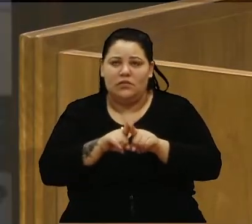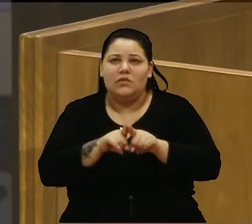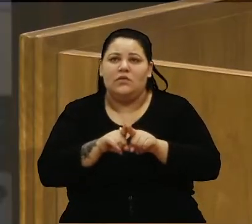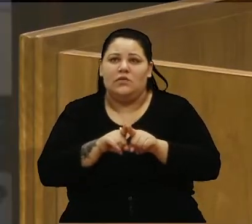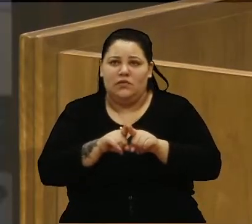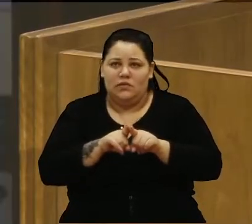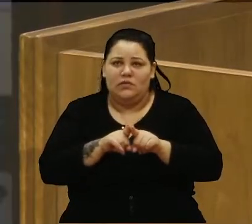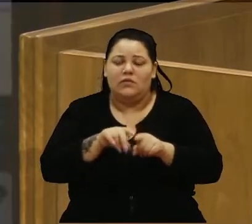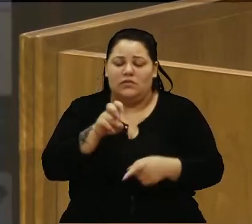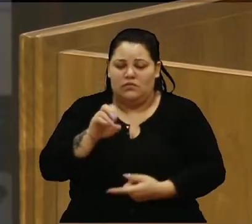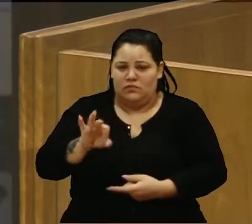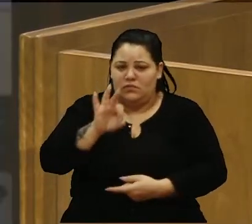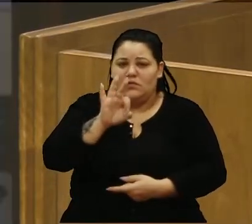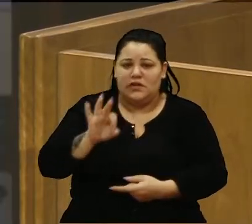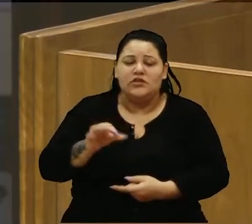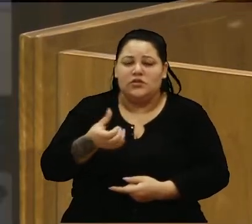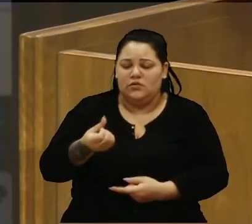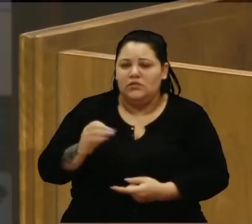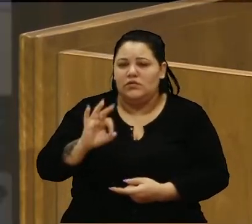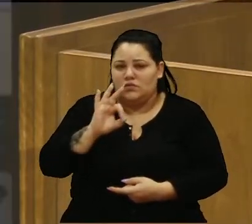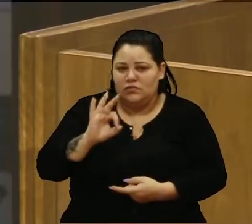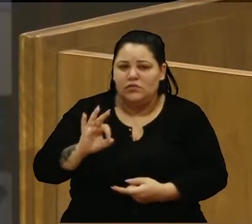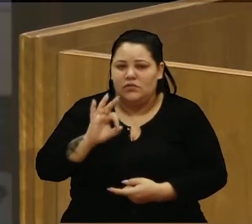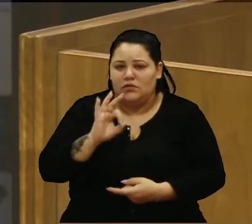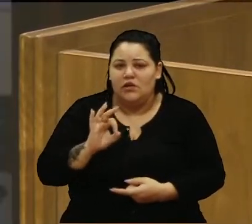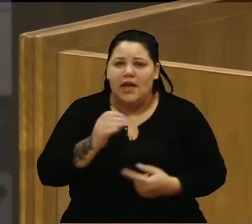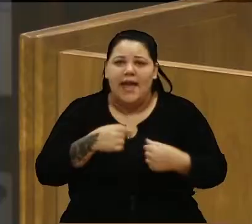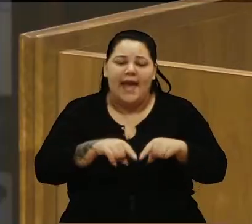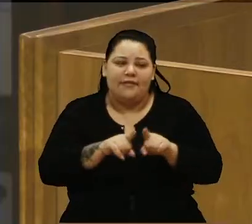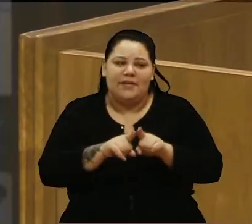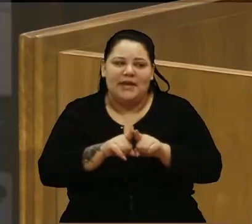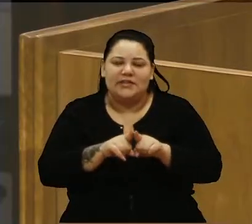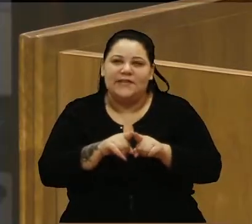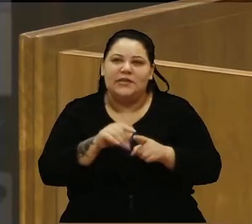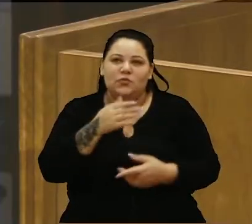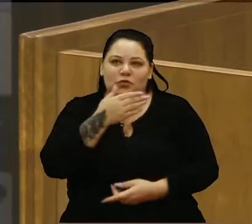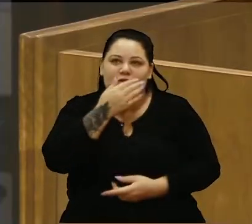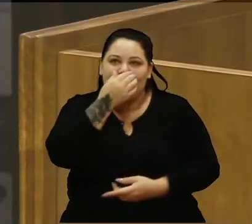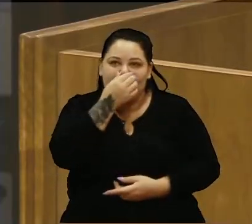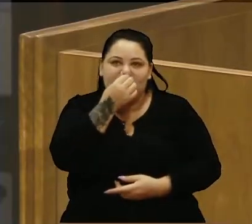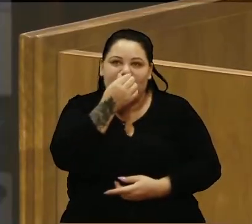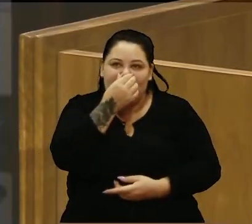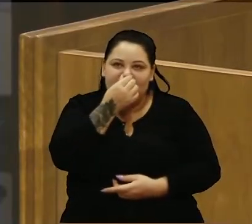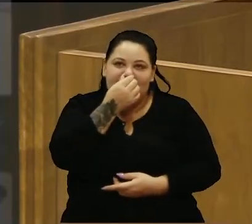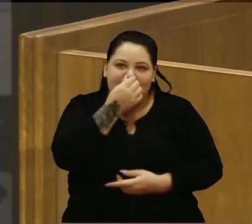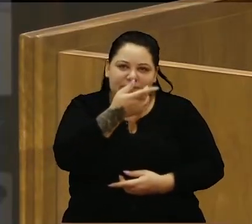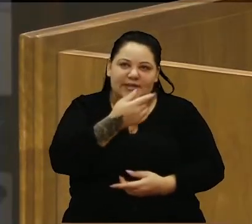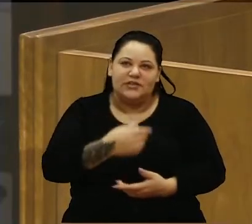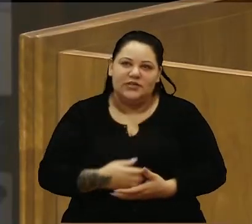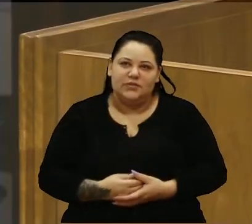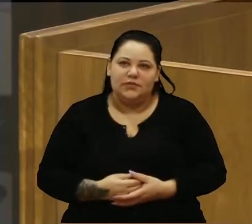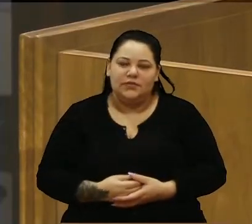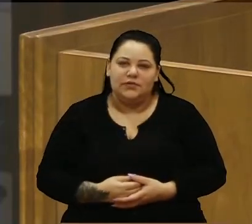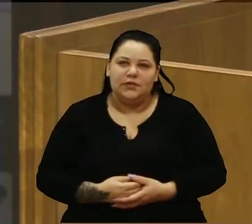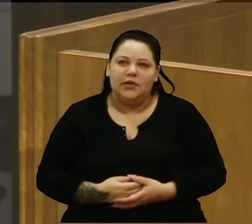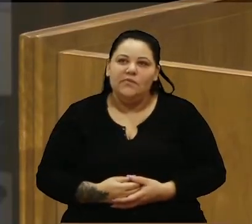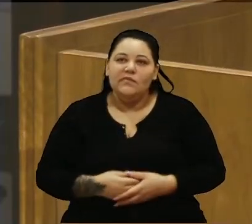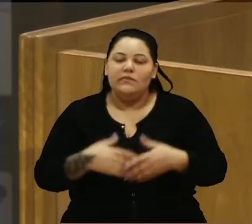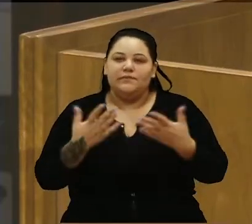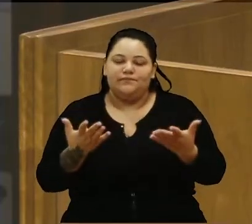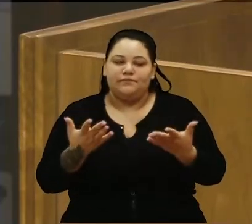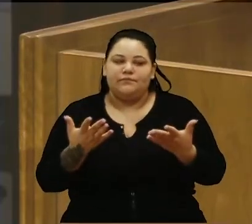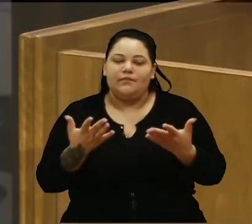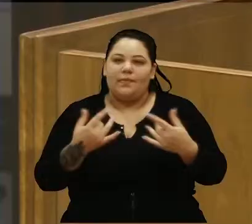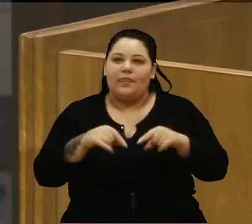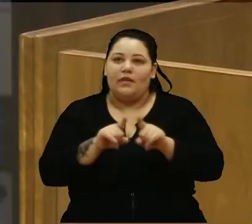pouco por cento, 6%, por que para as professoras do município foi menos? Então, isso é a